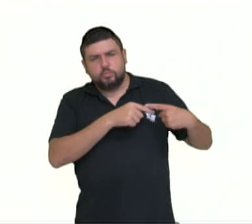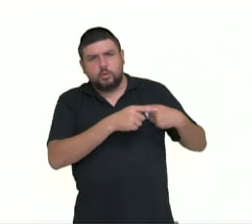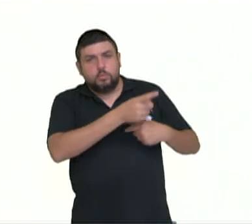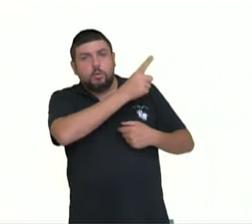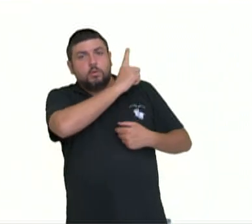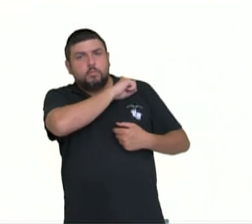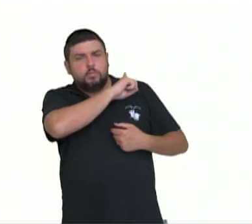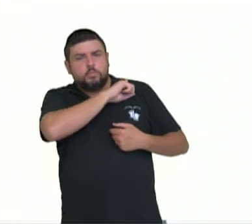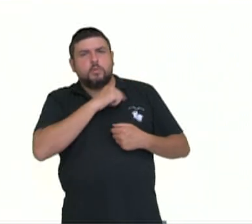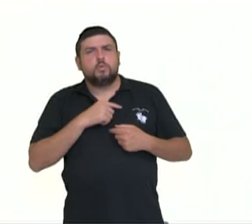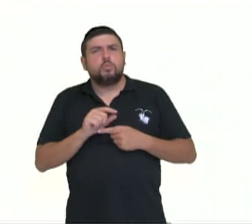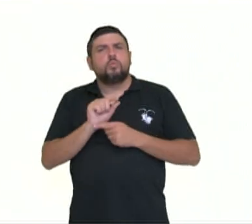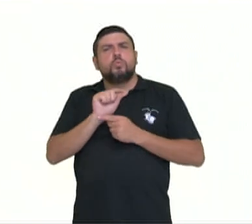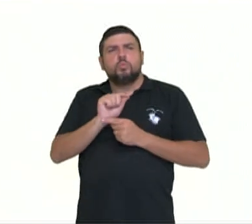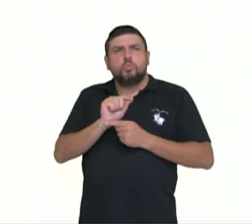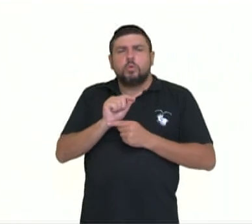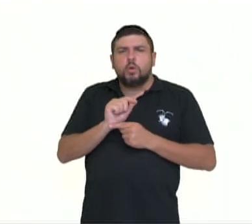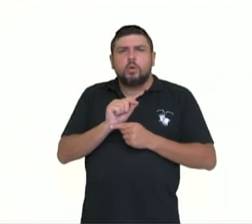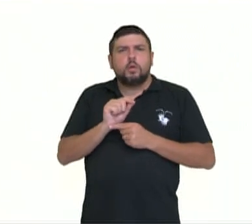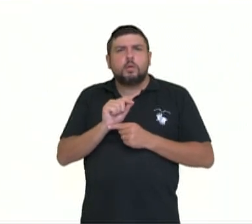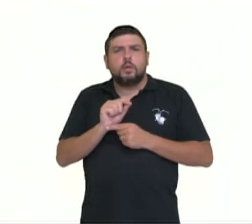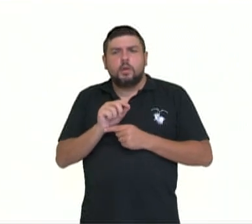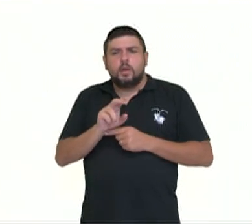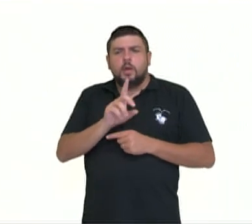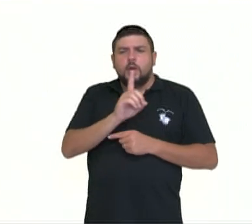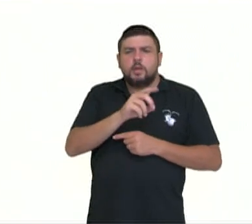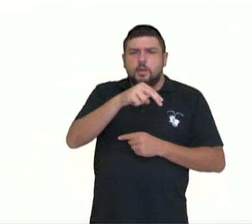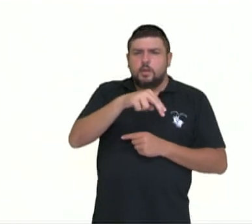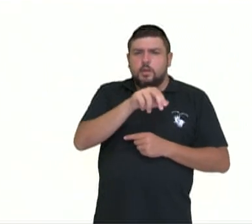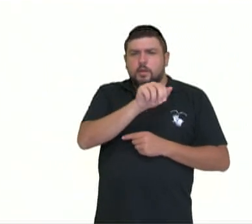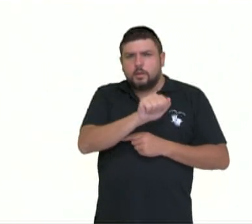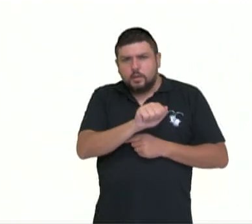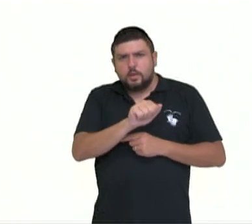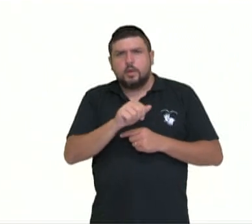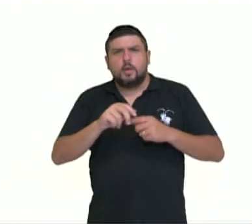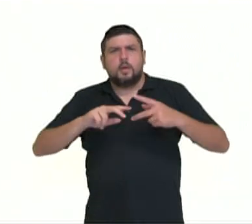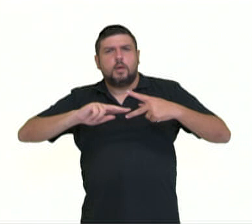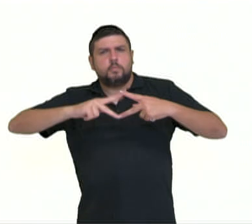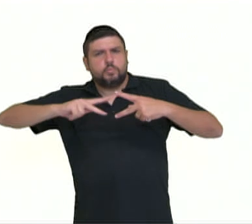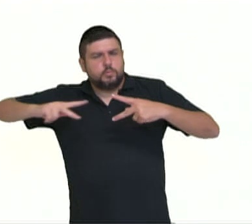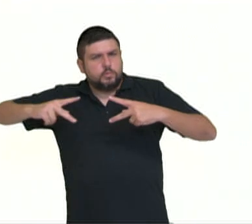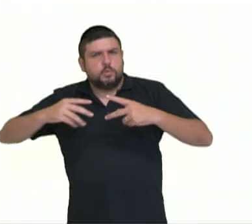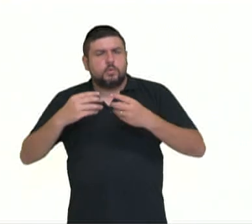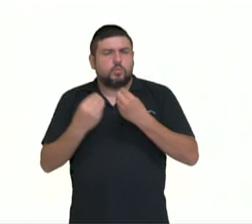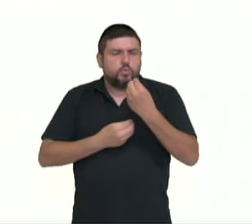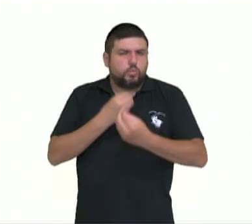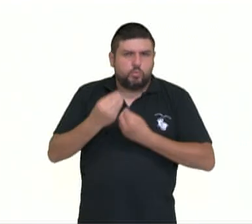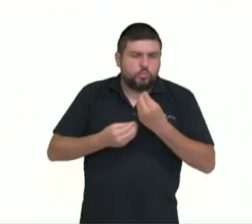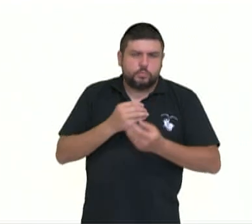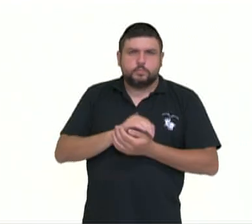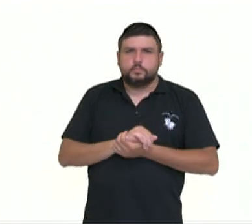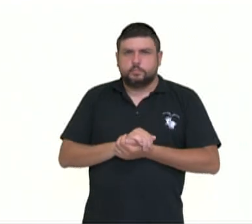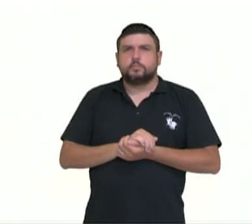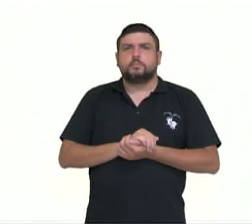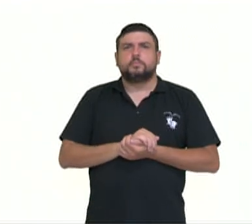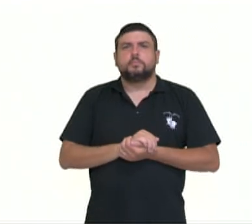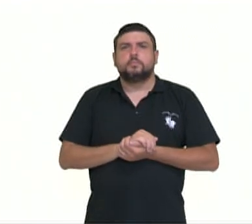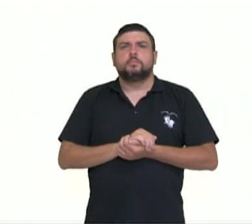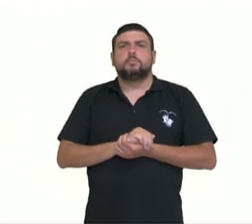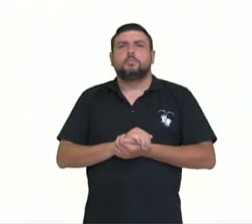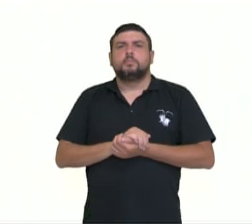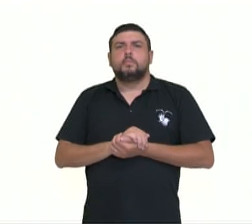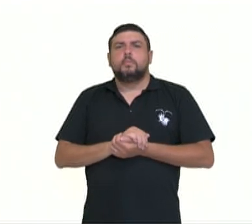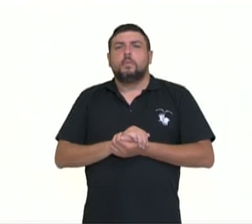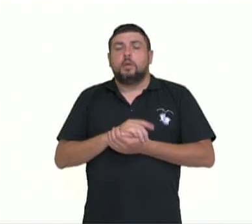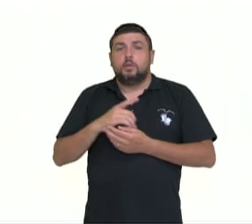que é a questão um pouquinho de DNA, de síntese de proteínas. E como que vai acontecer? Vamos acompanhar. Então, eu vou pegar um